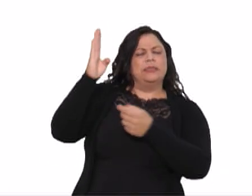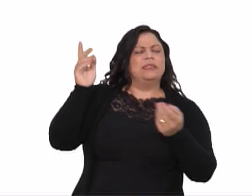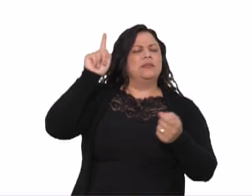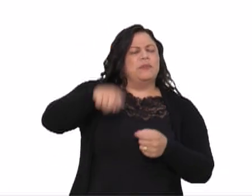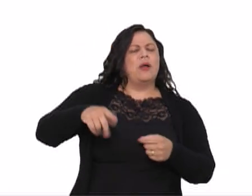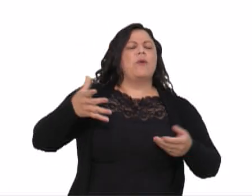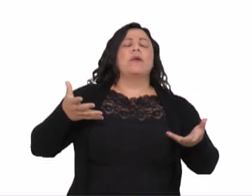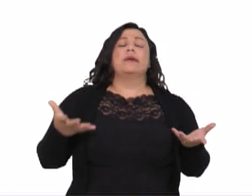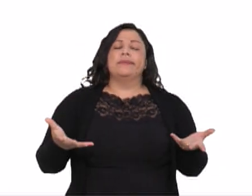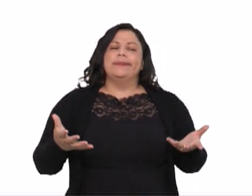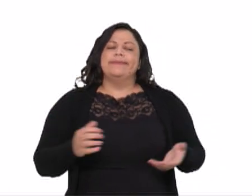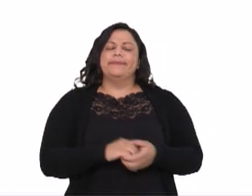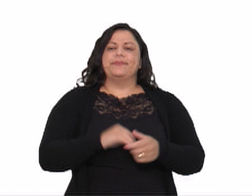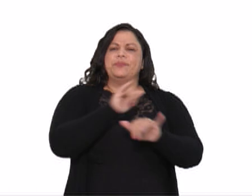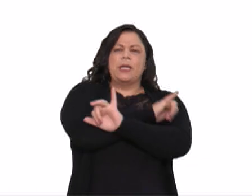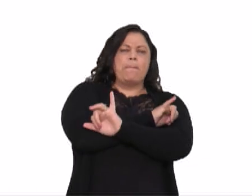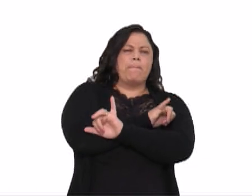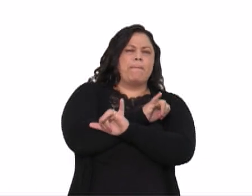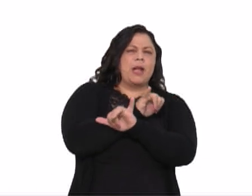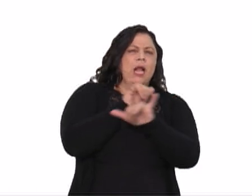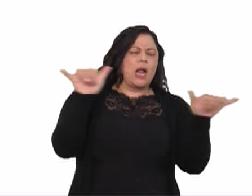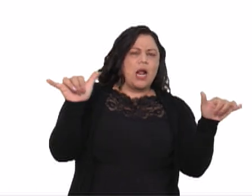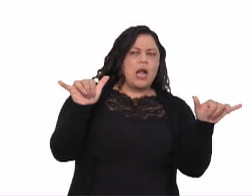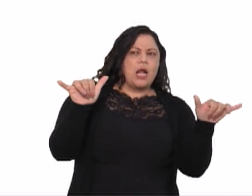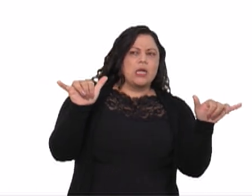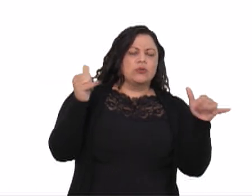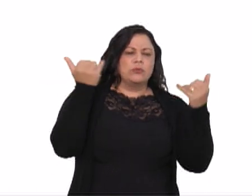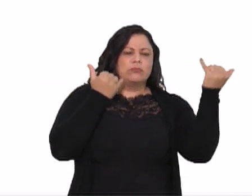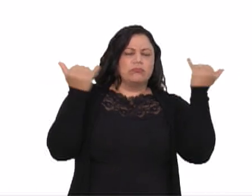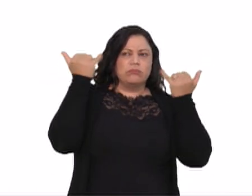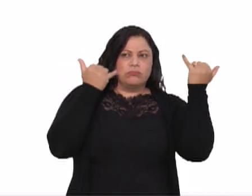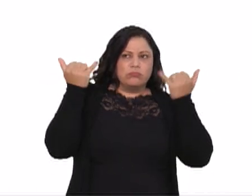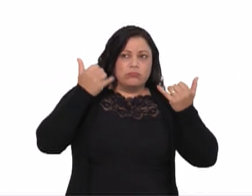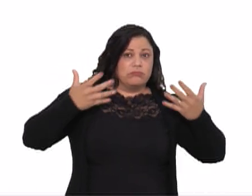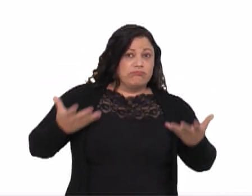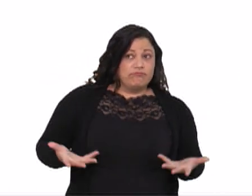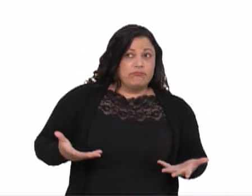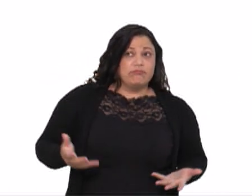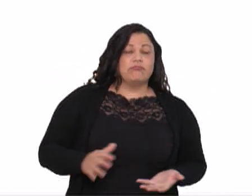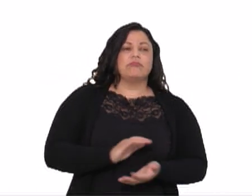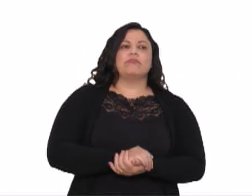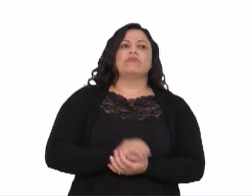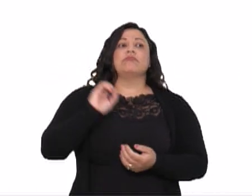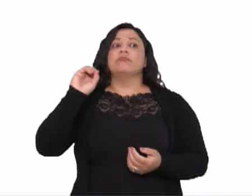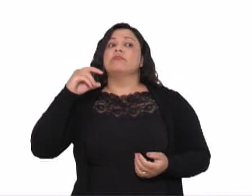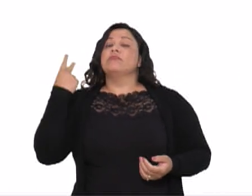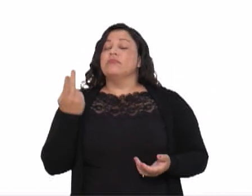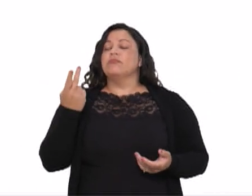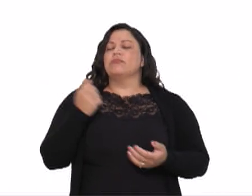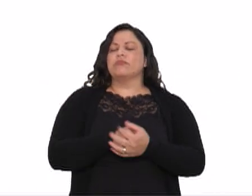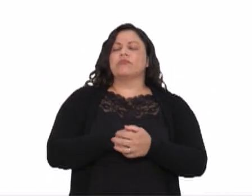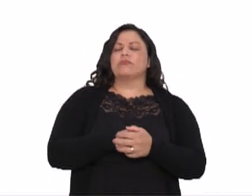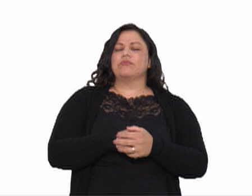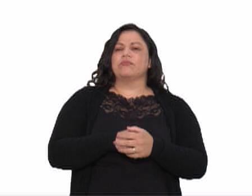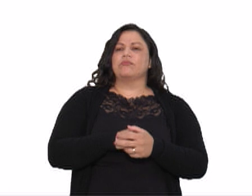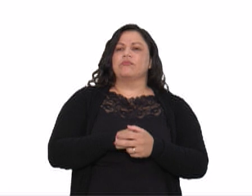é divulgar uma informação? Ou será que é fazer uma